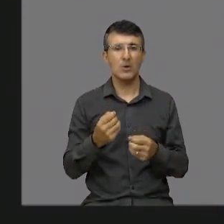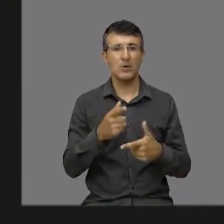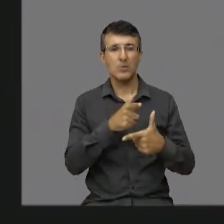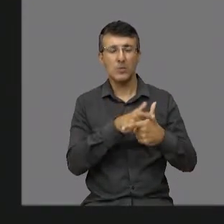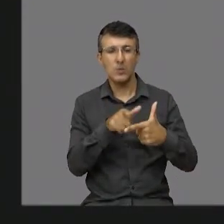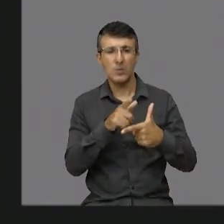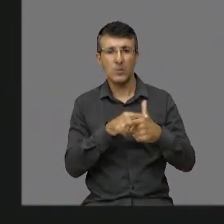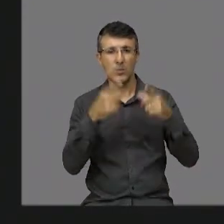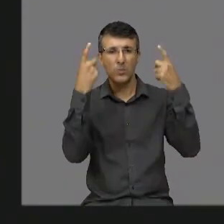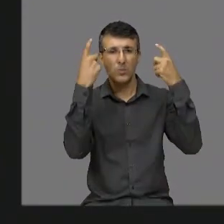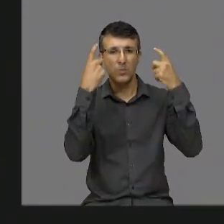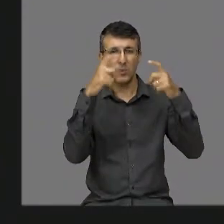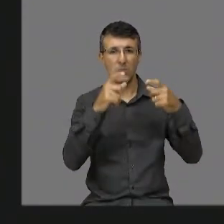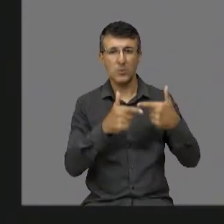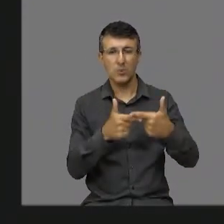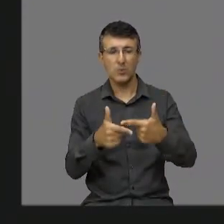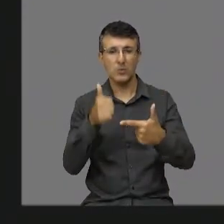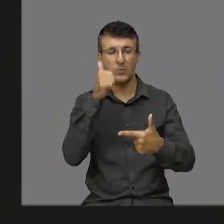Cris. Obrigada, doutora Ana Paula.